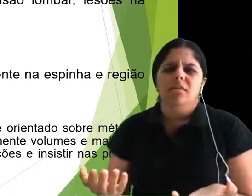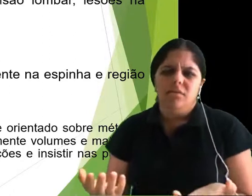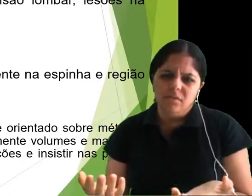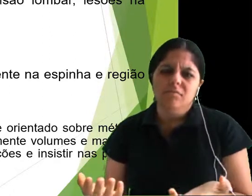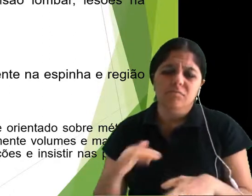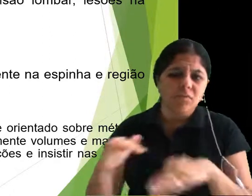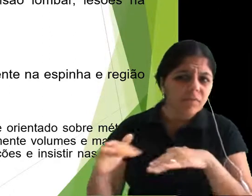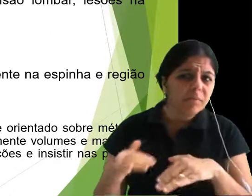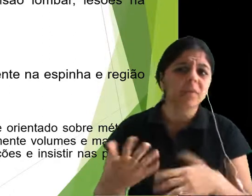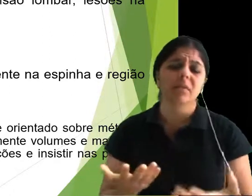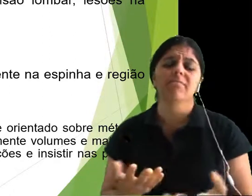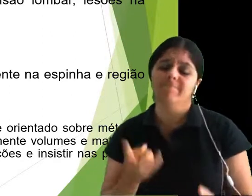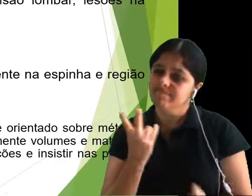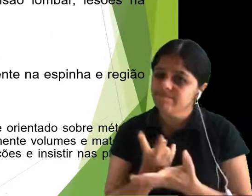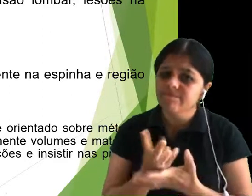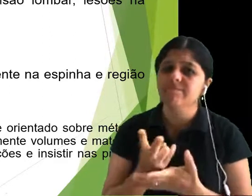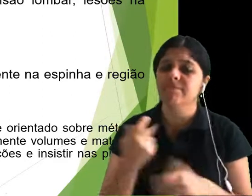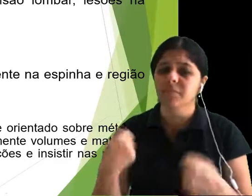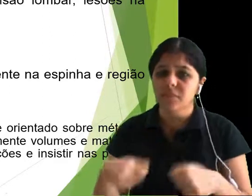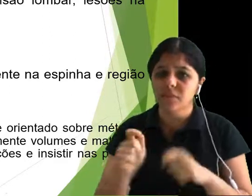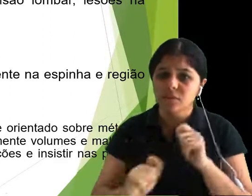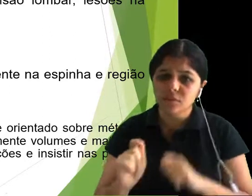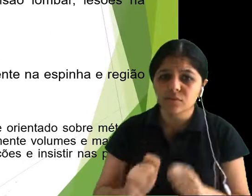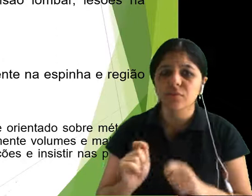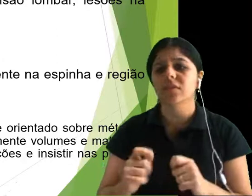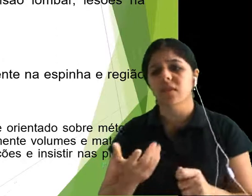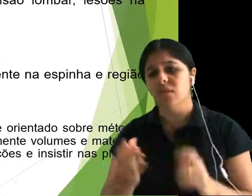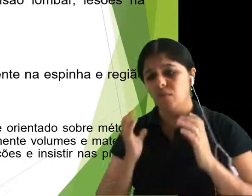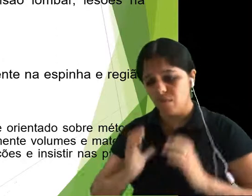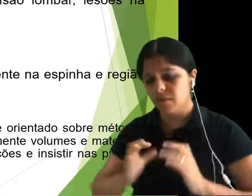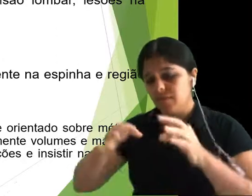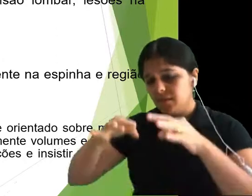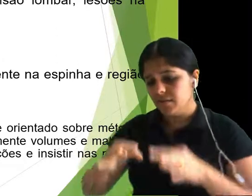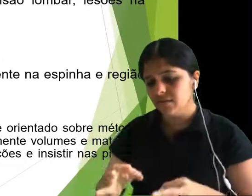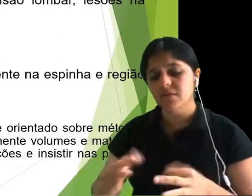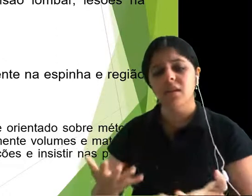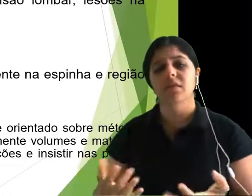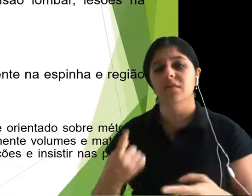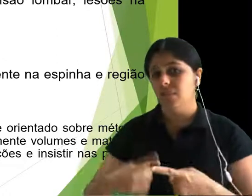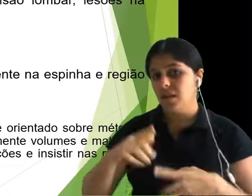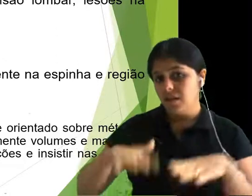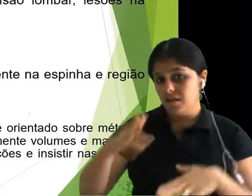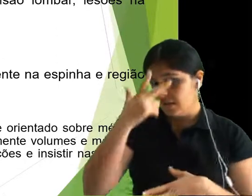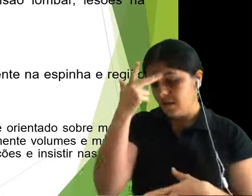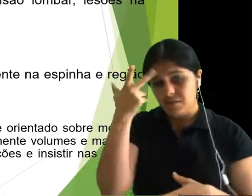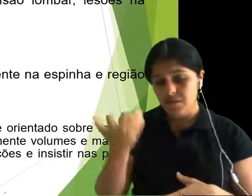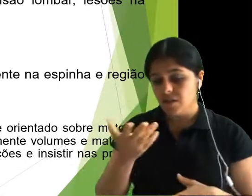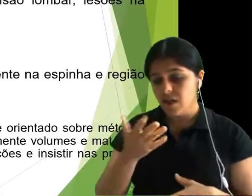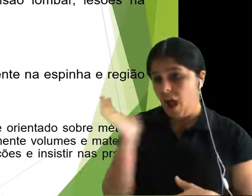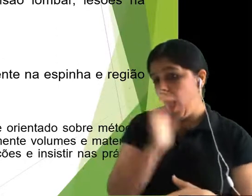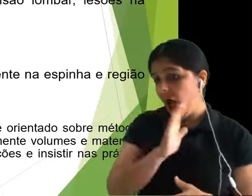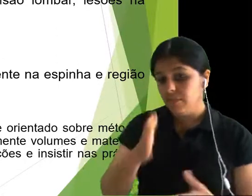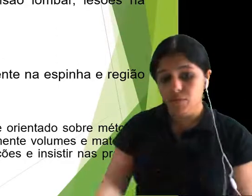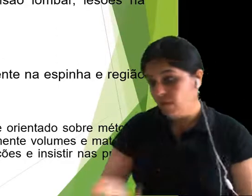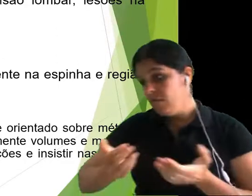e voltar, sempre é necessário insistir nessas boas práticas. Porque às vezes a pessoa quer terminar mais rápido